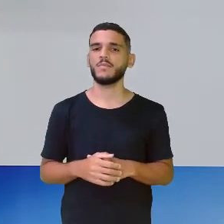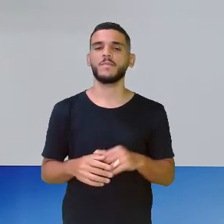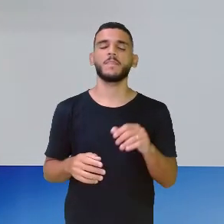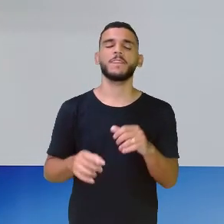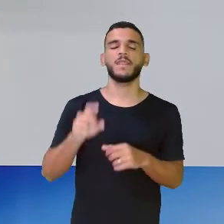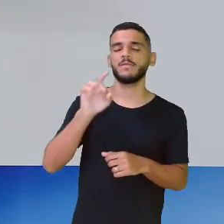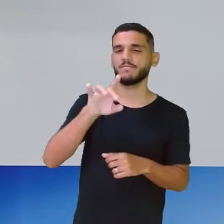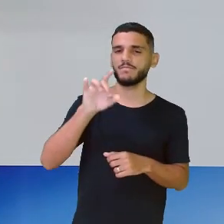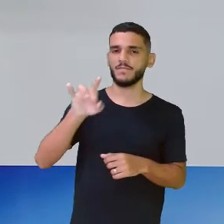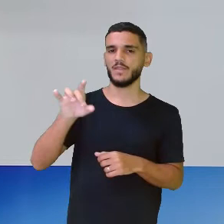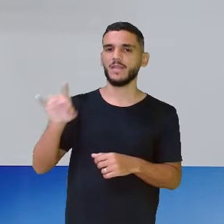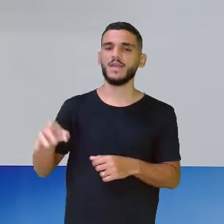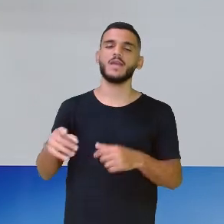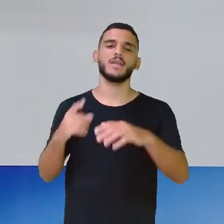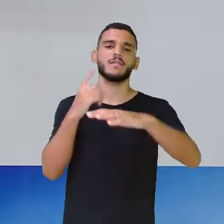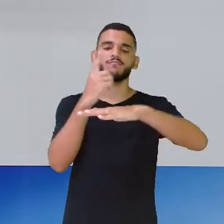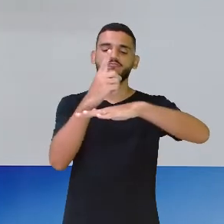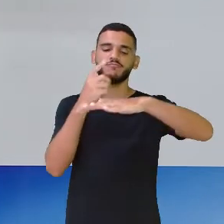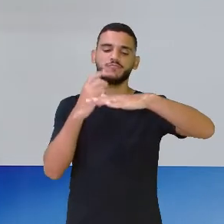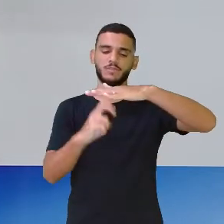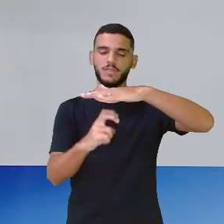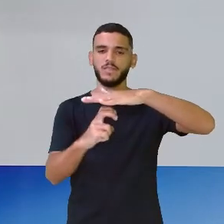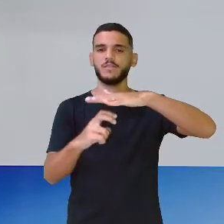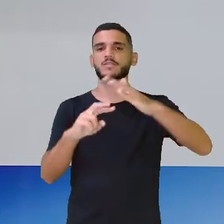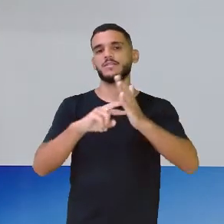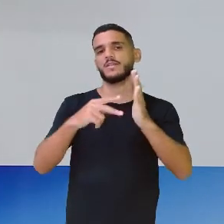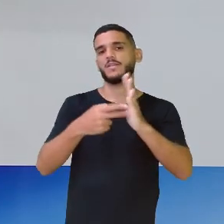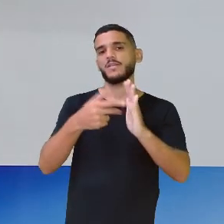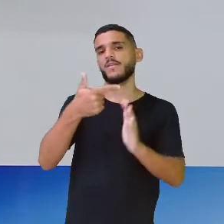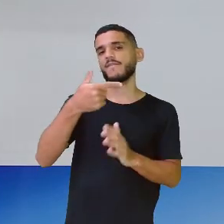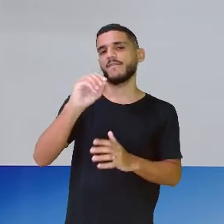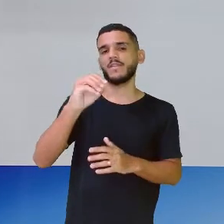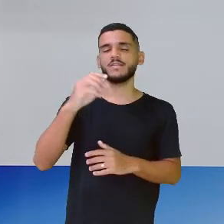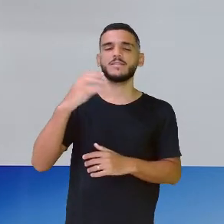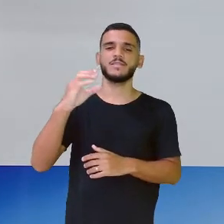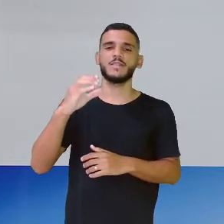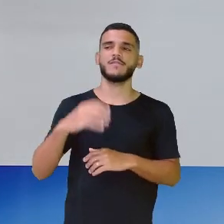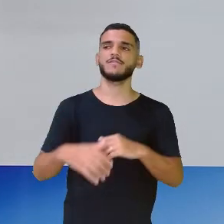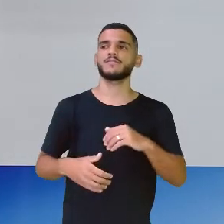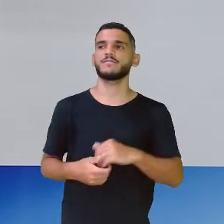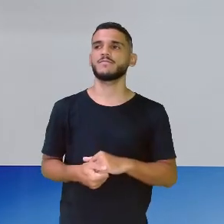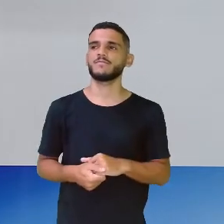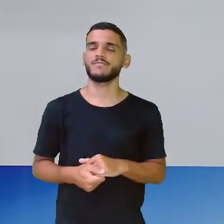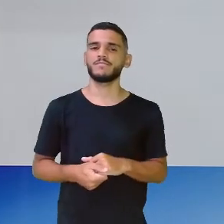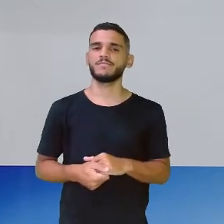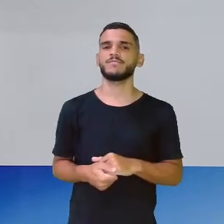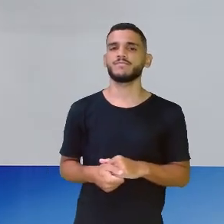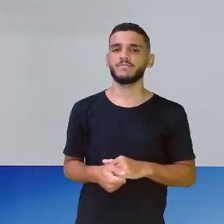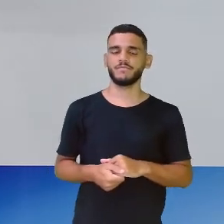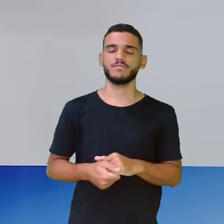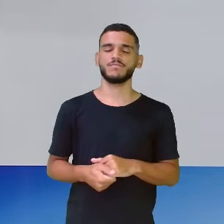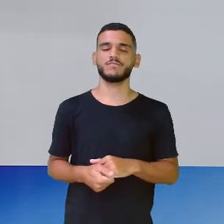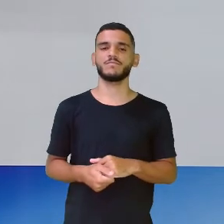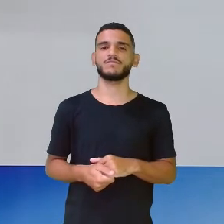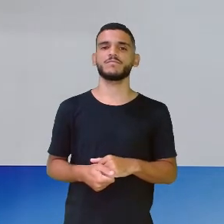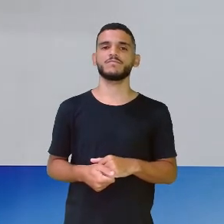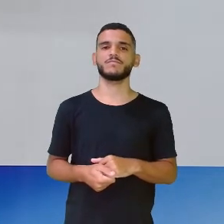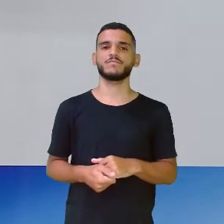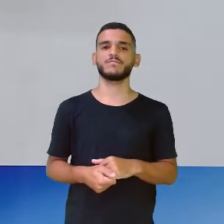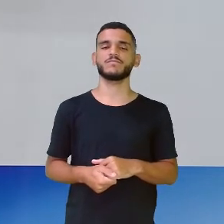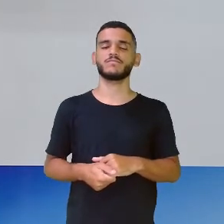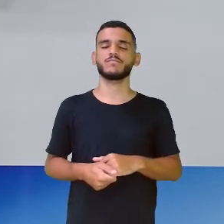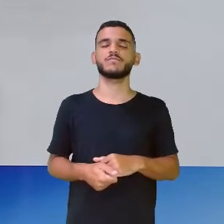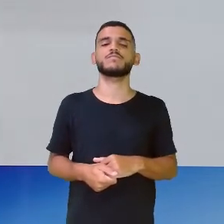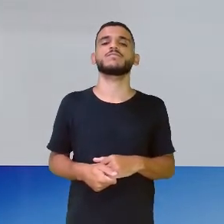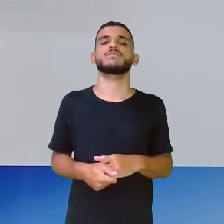cada 1/5 vale 20 centavos. 20, 40,